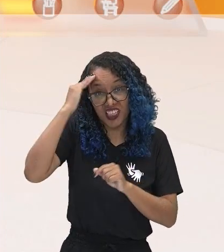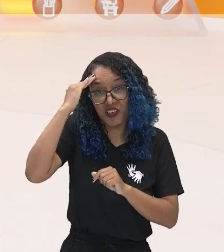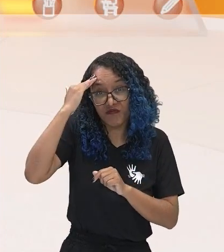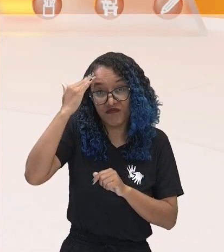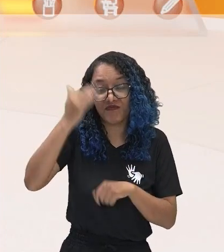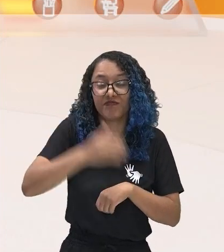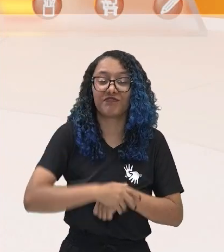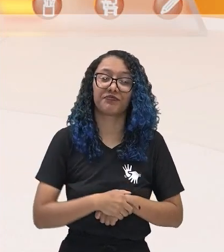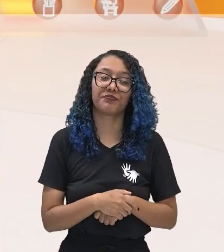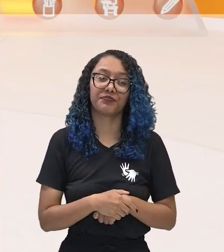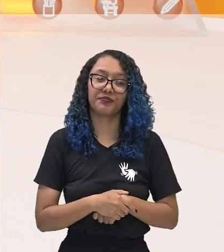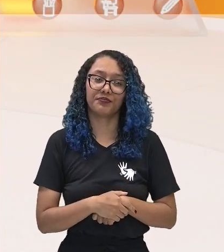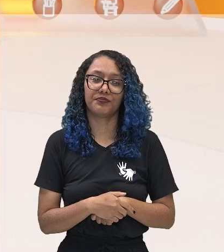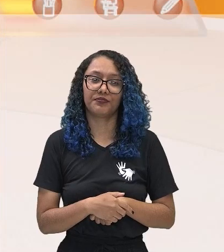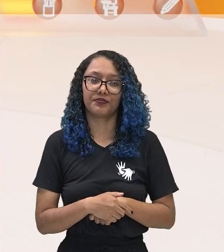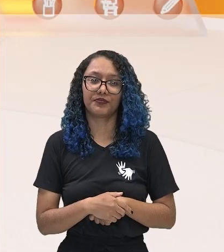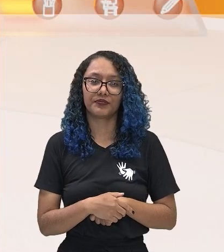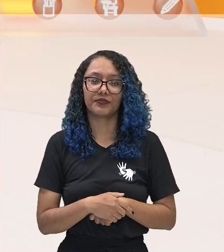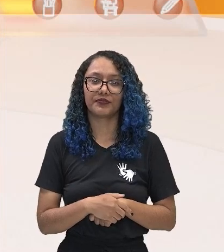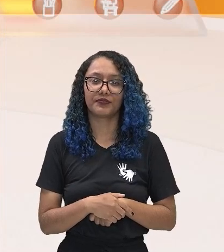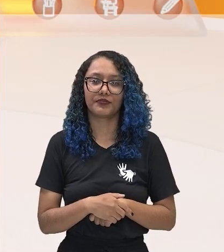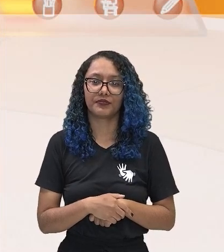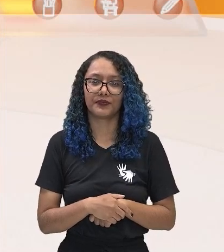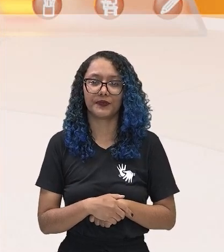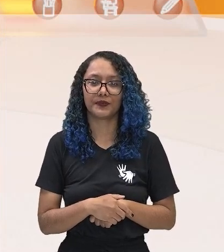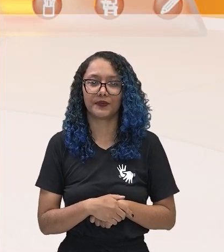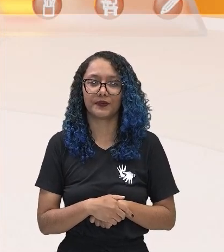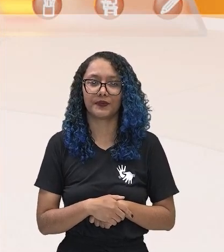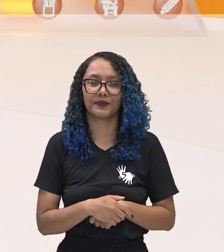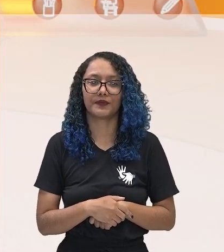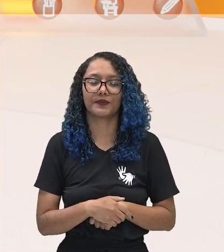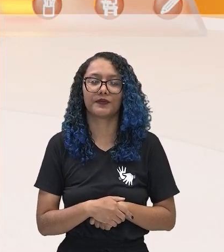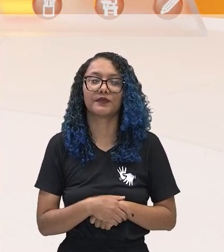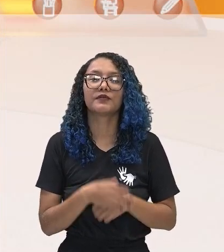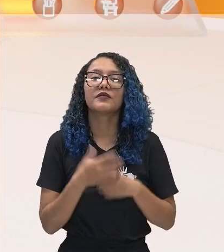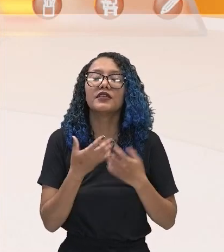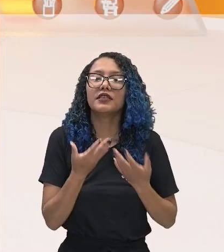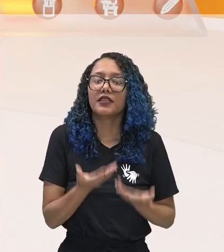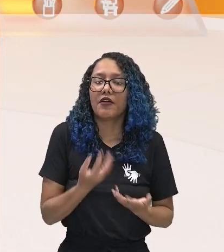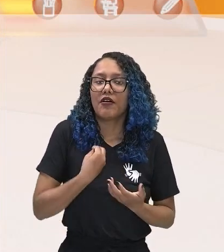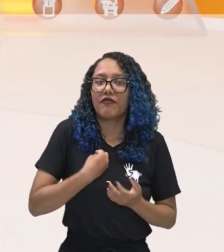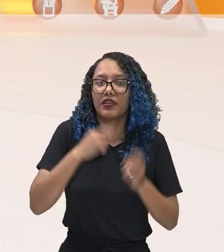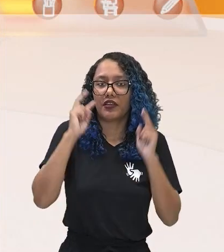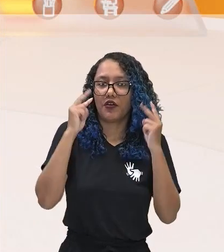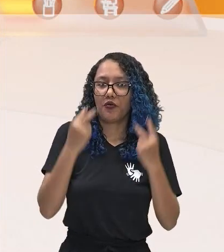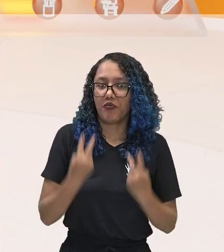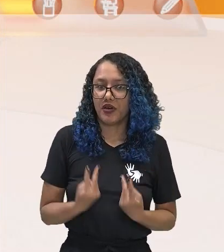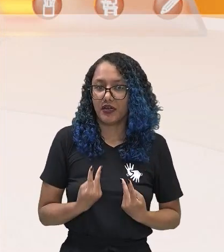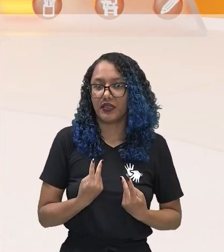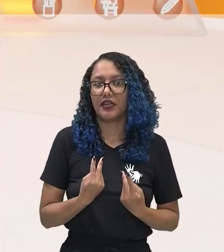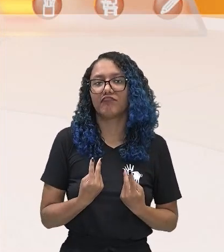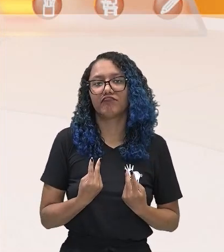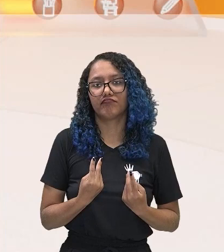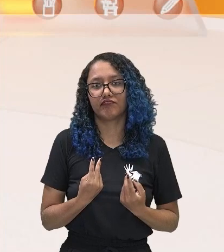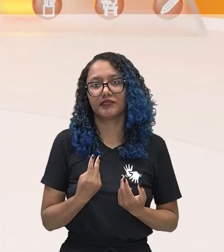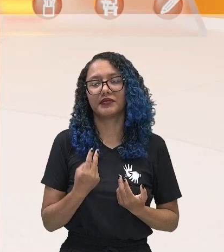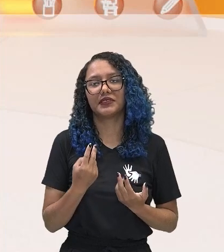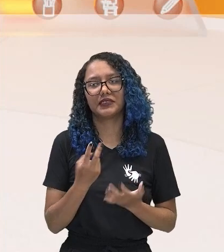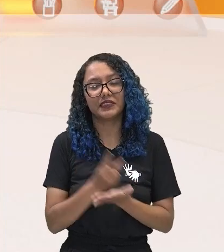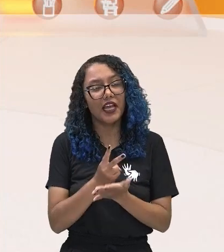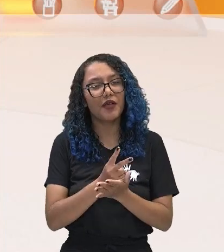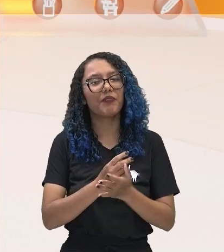só, toda essa existência humana, ela está constantemente em